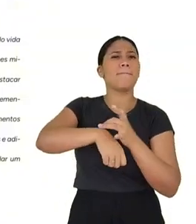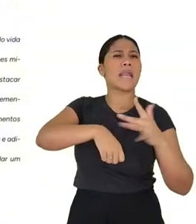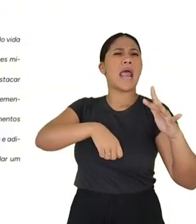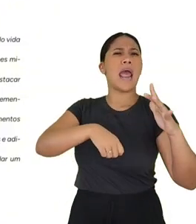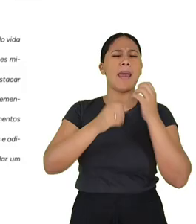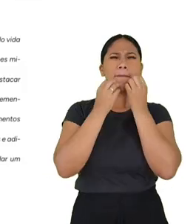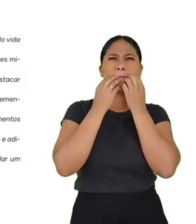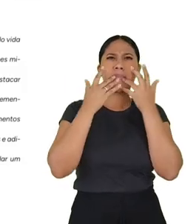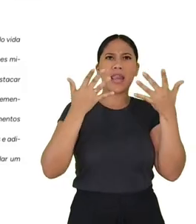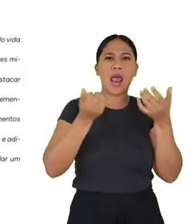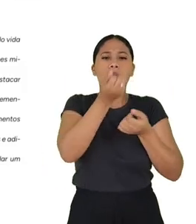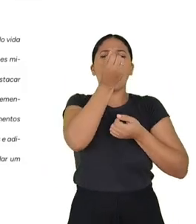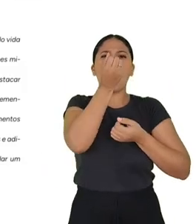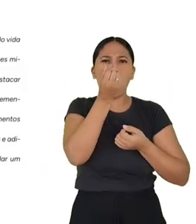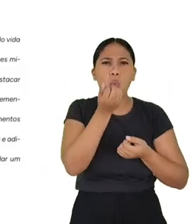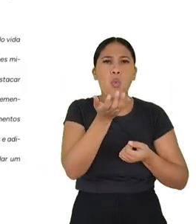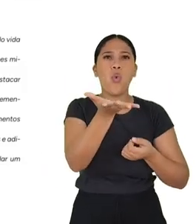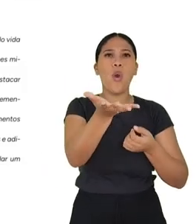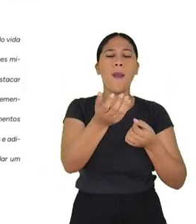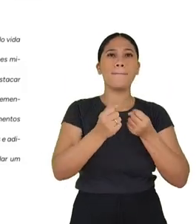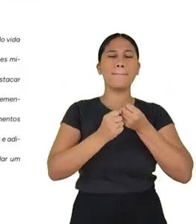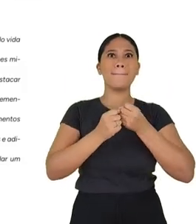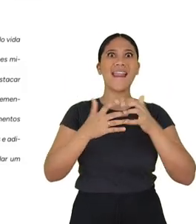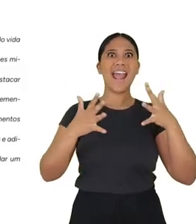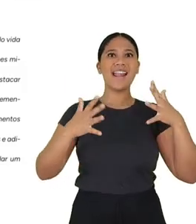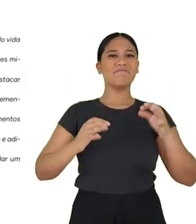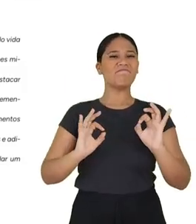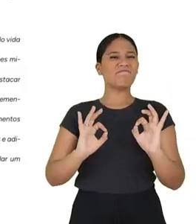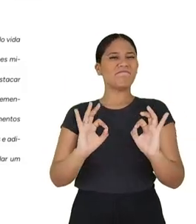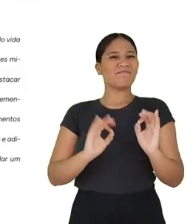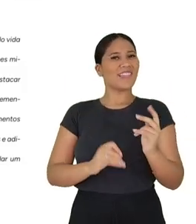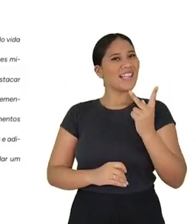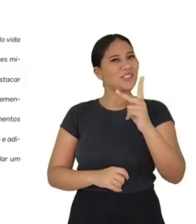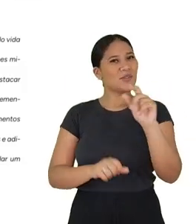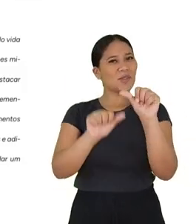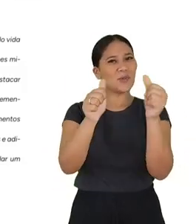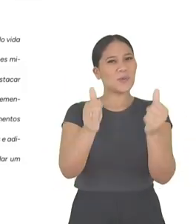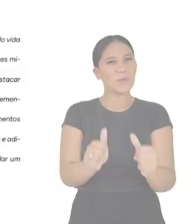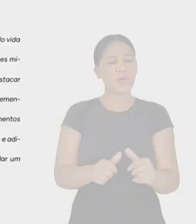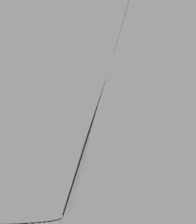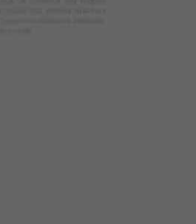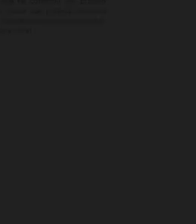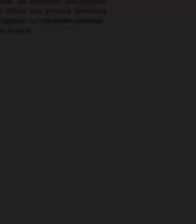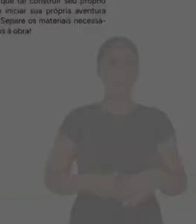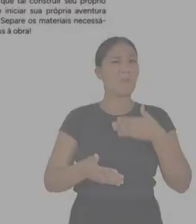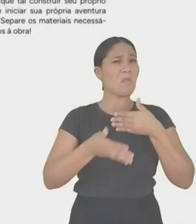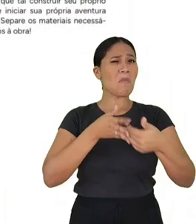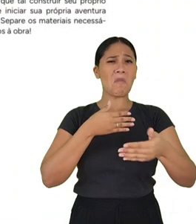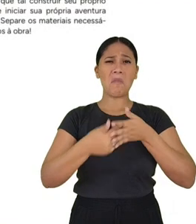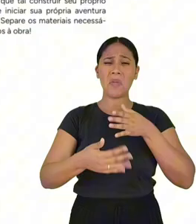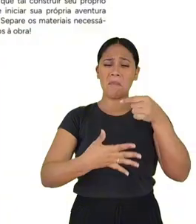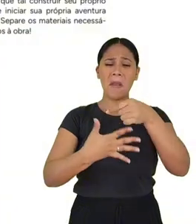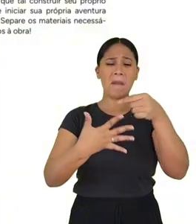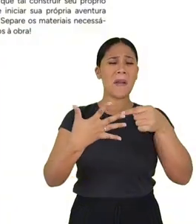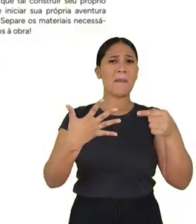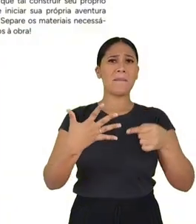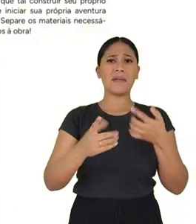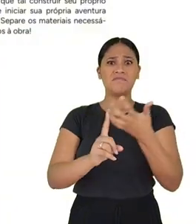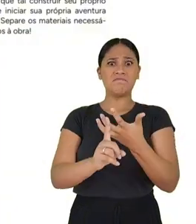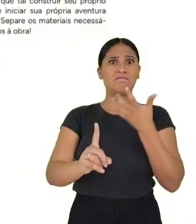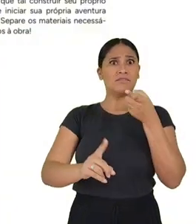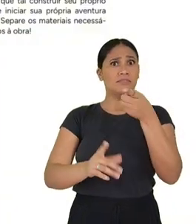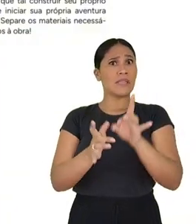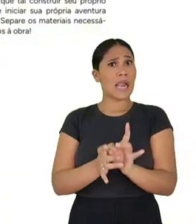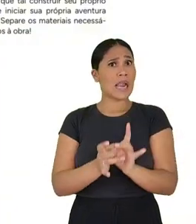Glitter, lantejoulas e outros elementos brilhantes para dar um toque de brilho e glamour à sua escultura. Ou qualquer outro